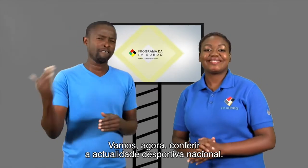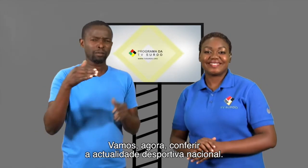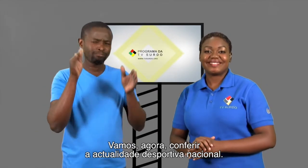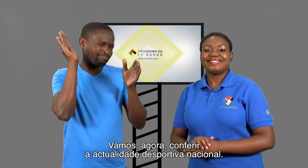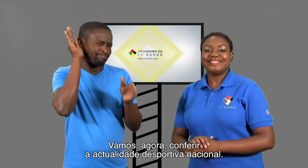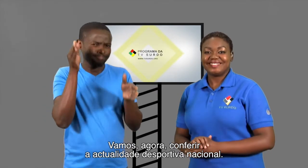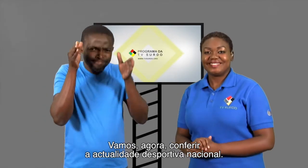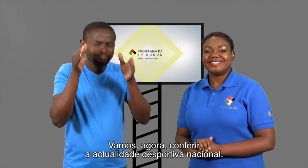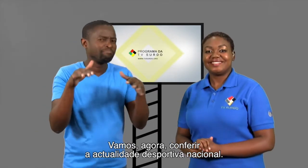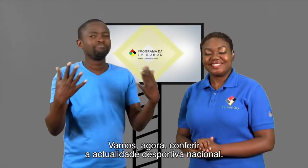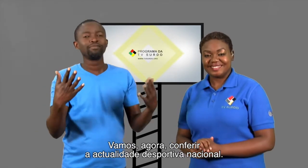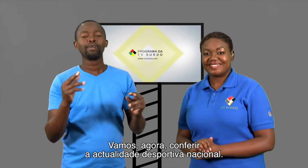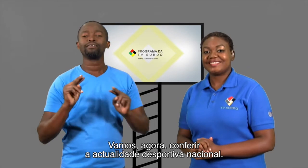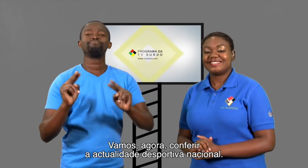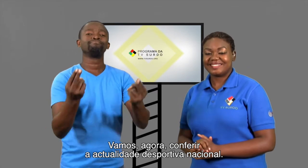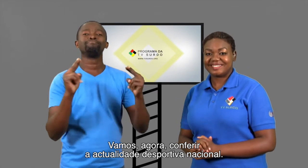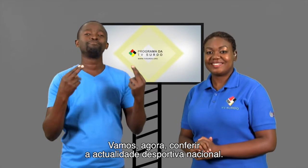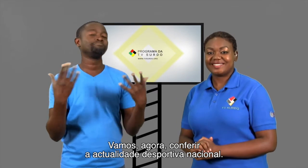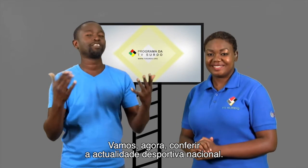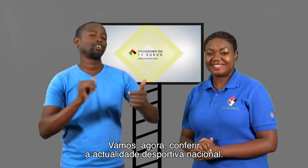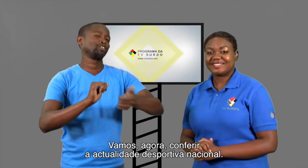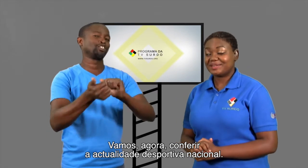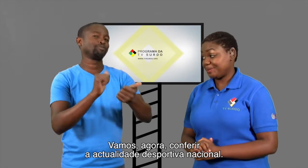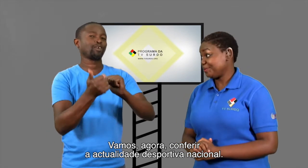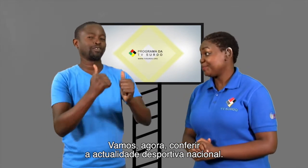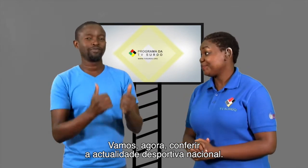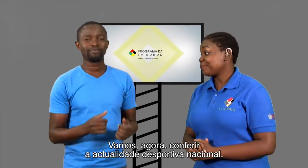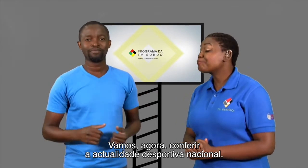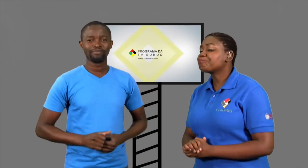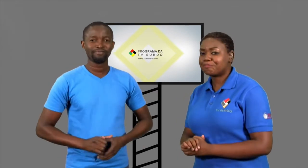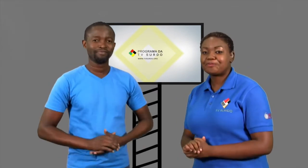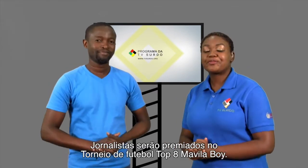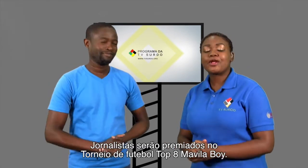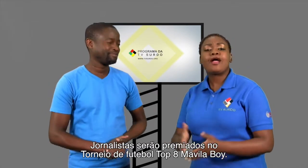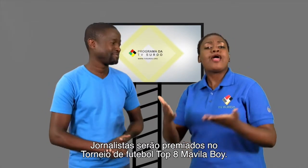Vamos agora conferir a atualidade desportiva nacional.